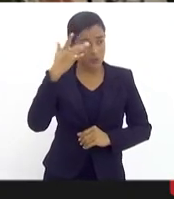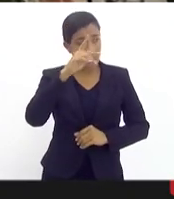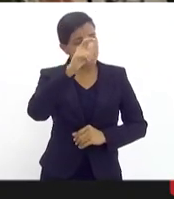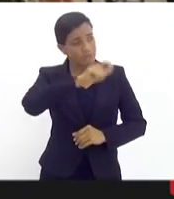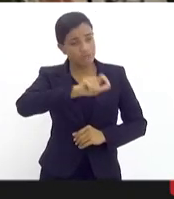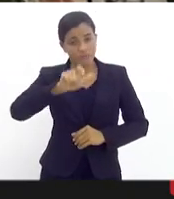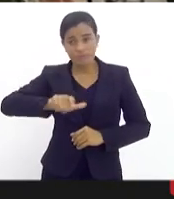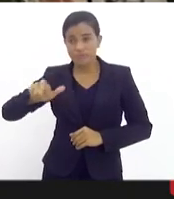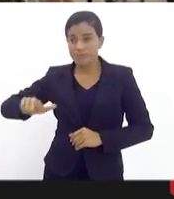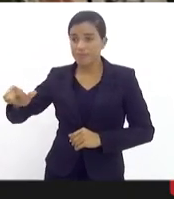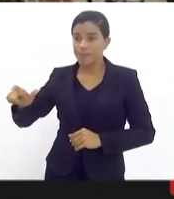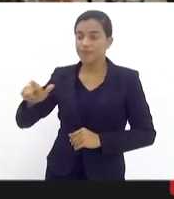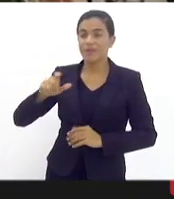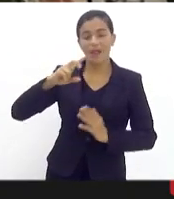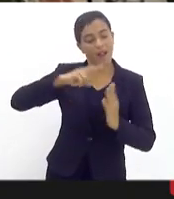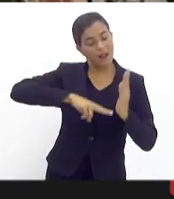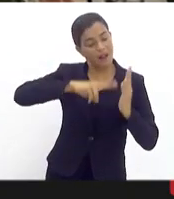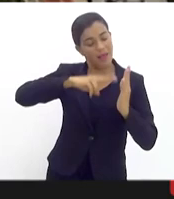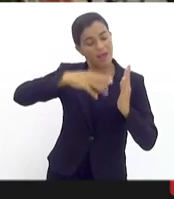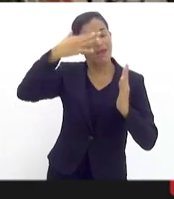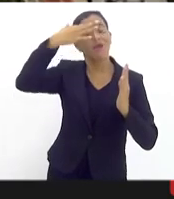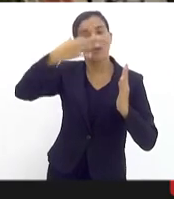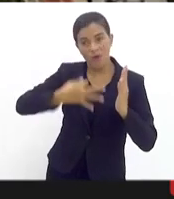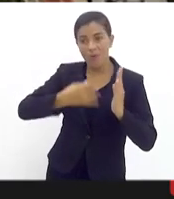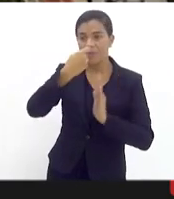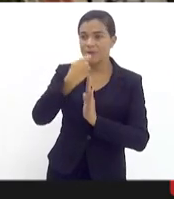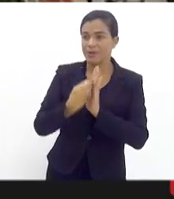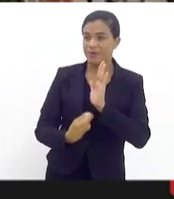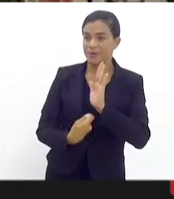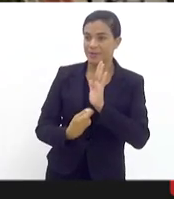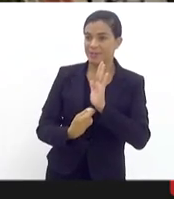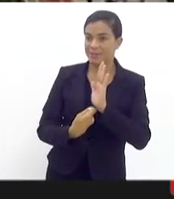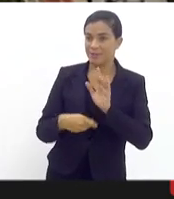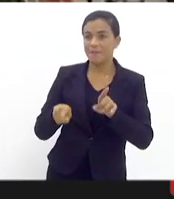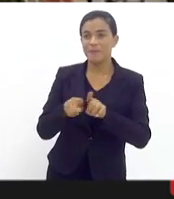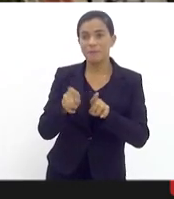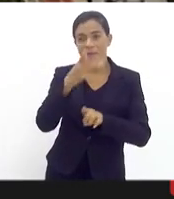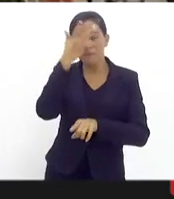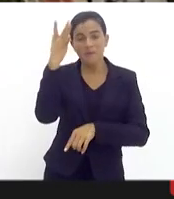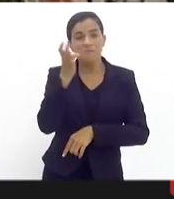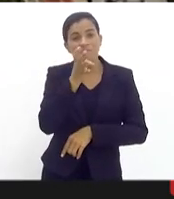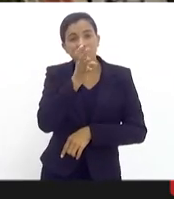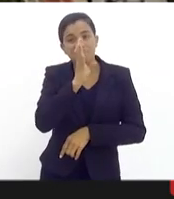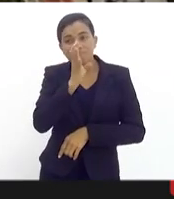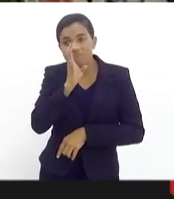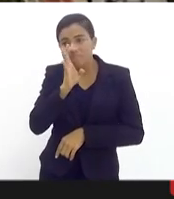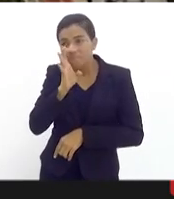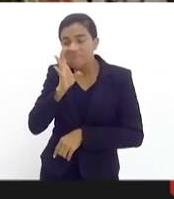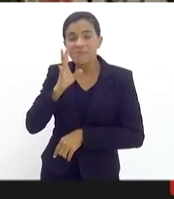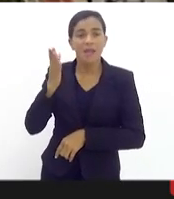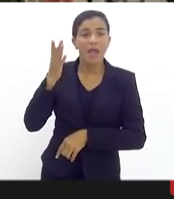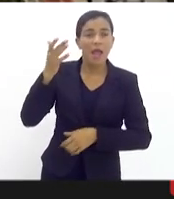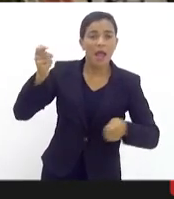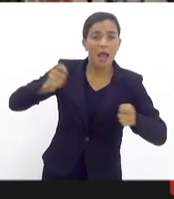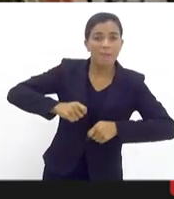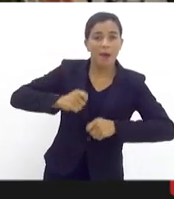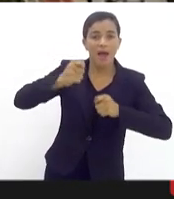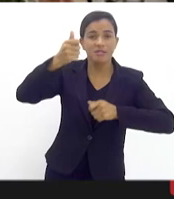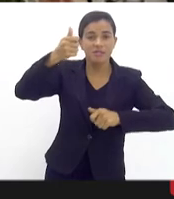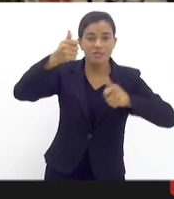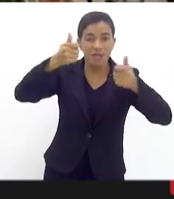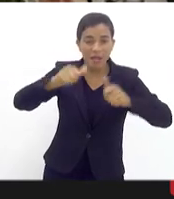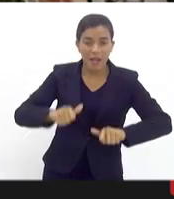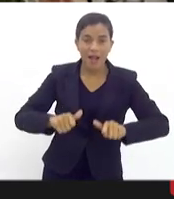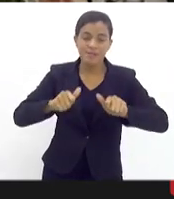possam interpretar um texto e espectadores também capazes de analisar uma